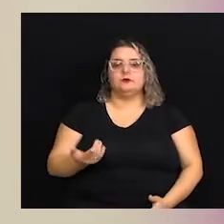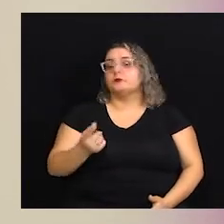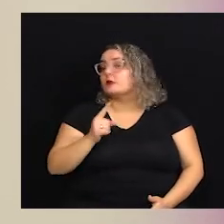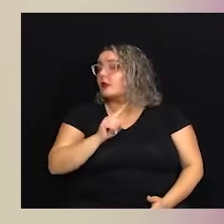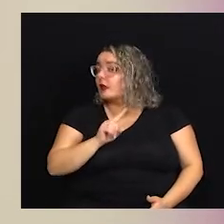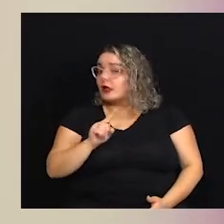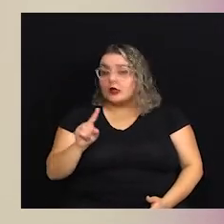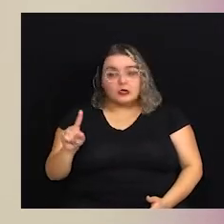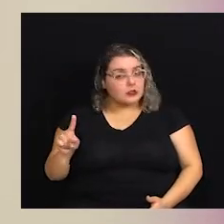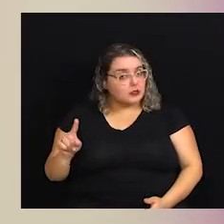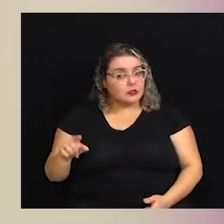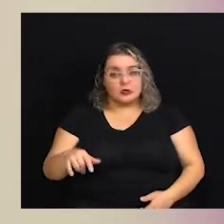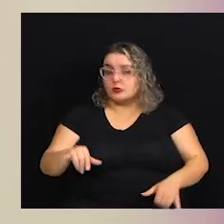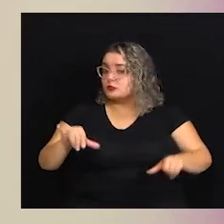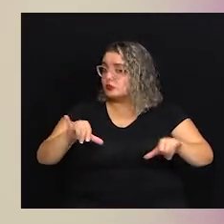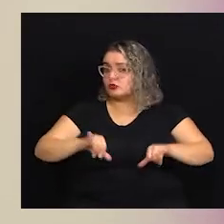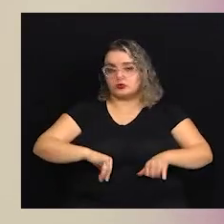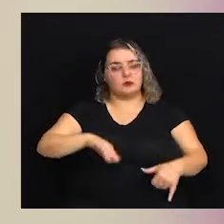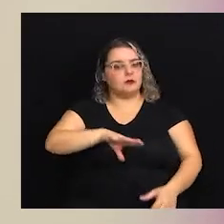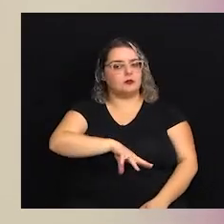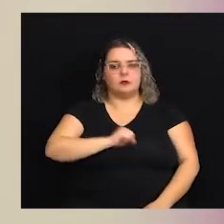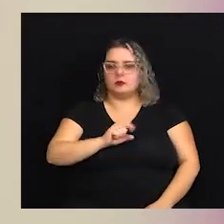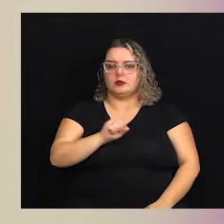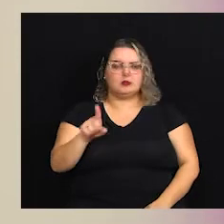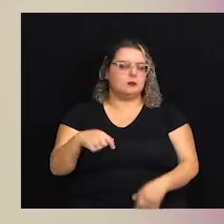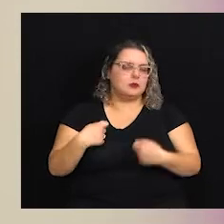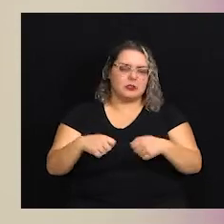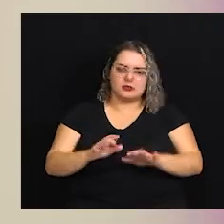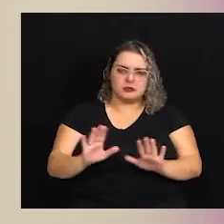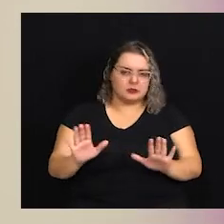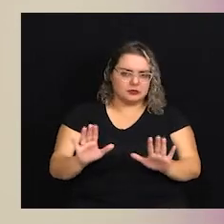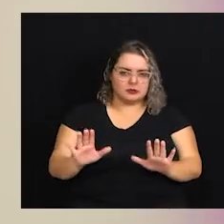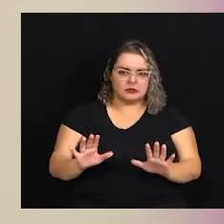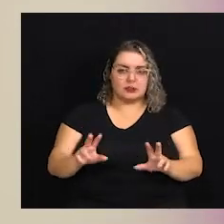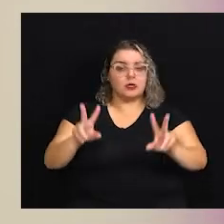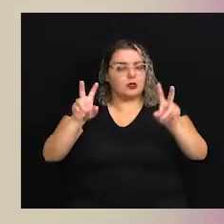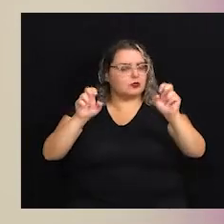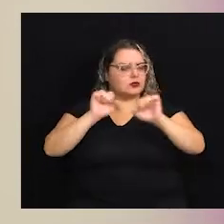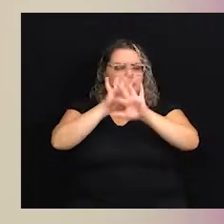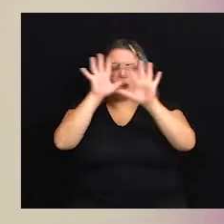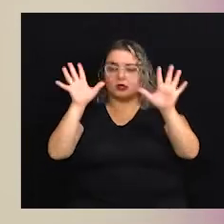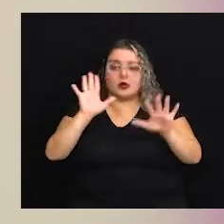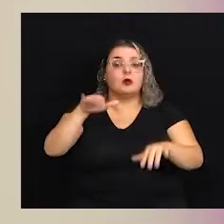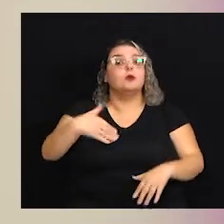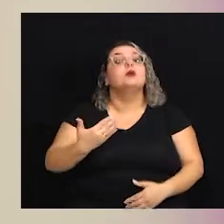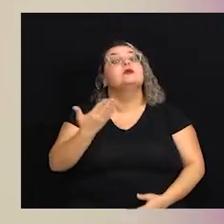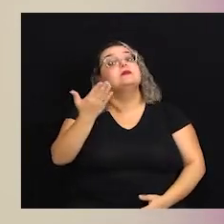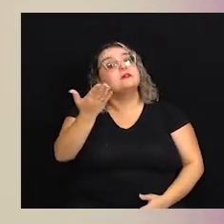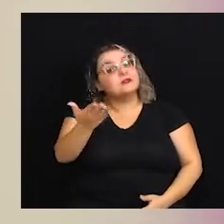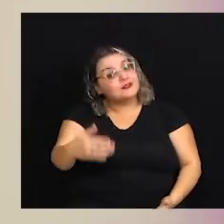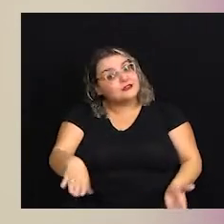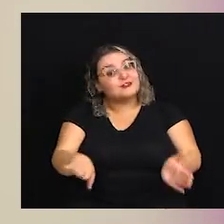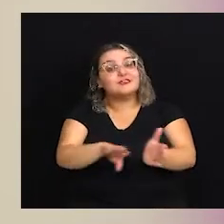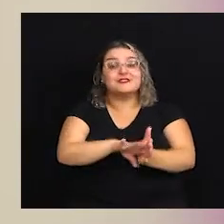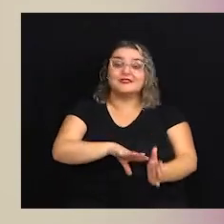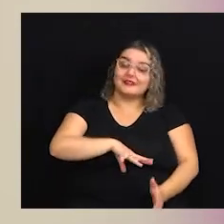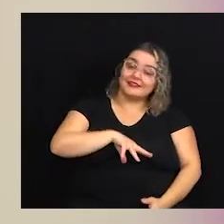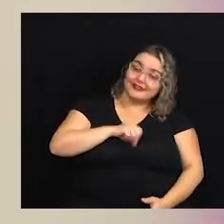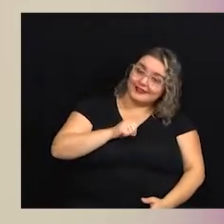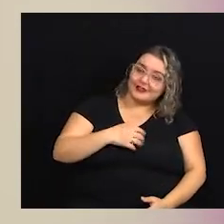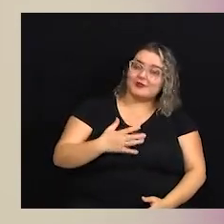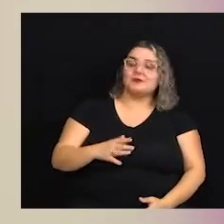coisa. Ela não tem que sofrer na menopausa. O título é claro. E isso vale, tá, Vivi, quando você chegar